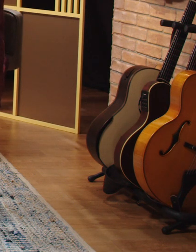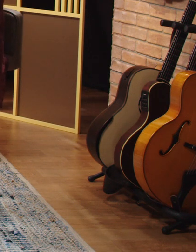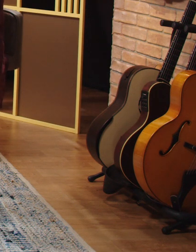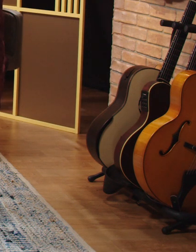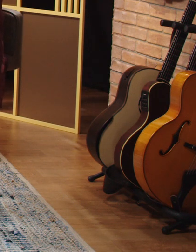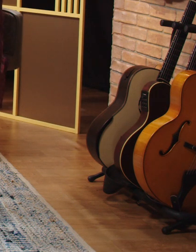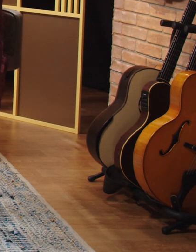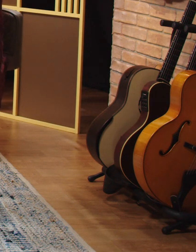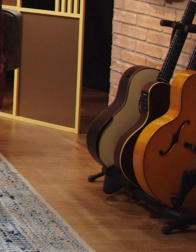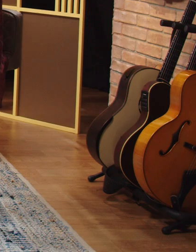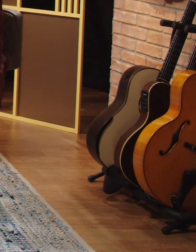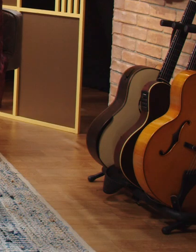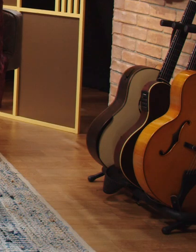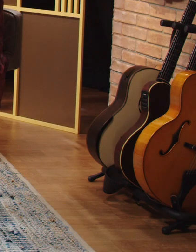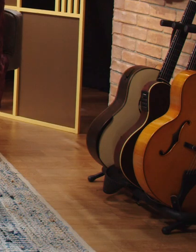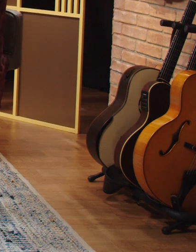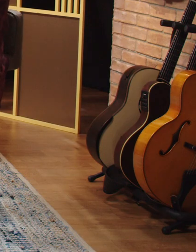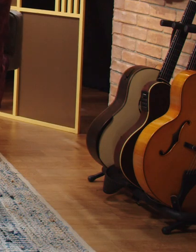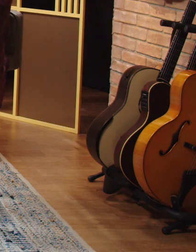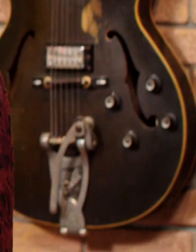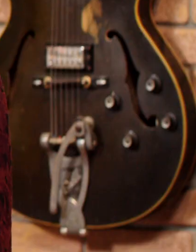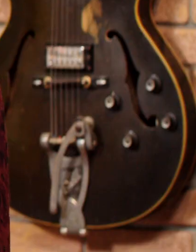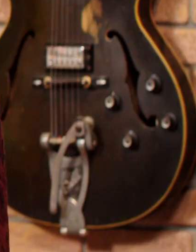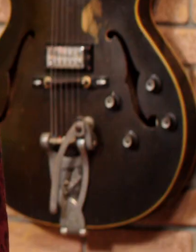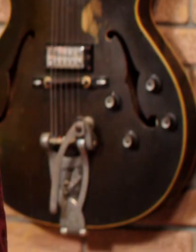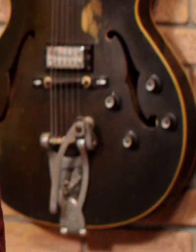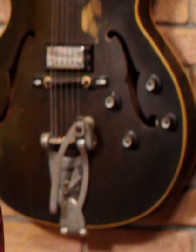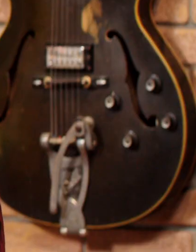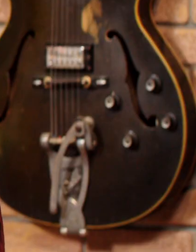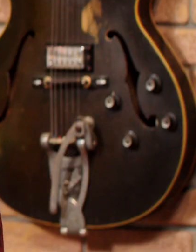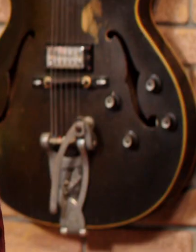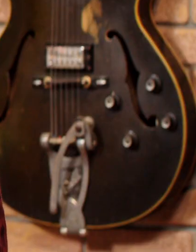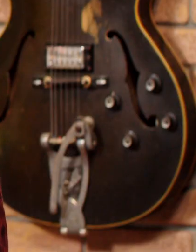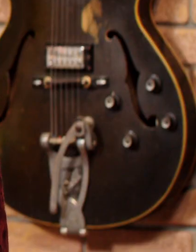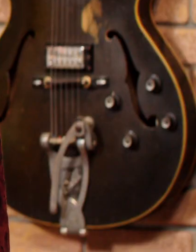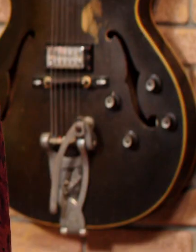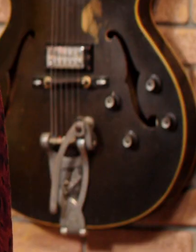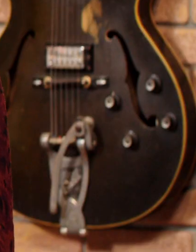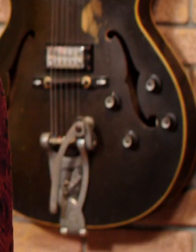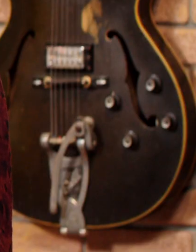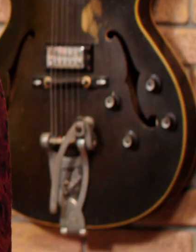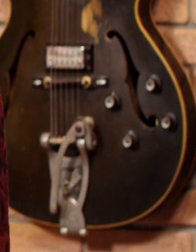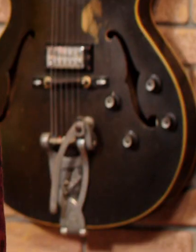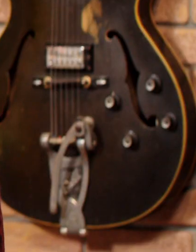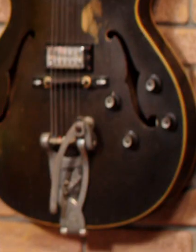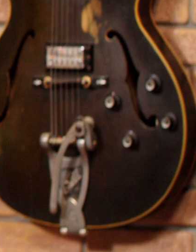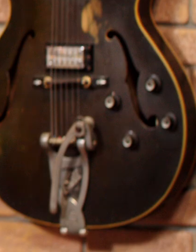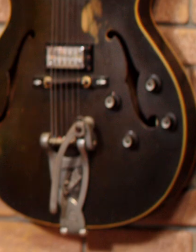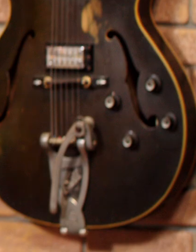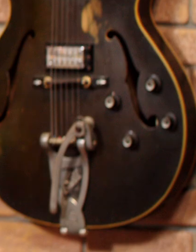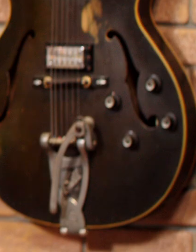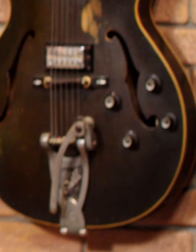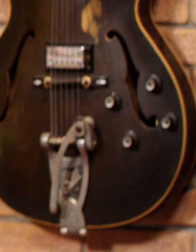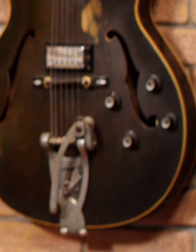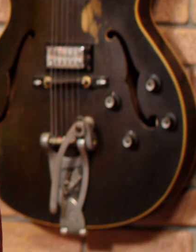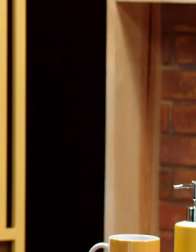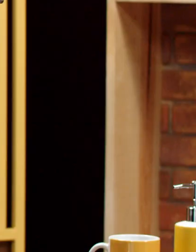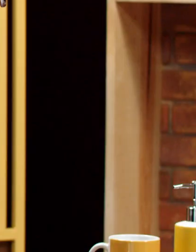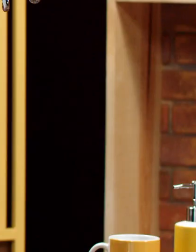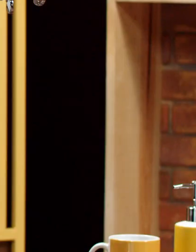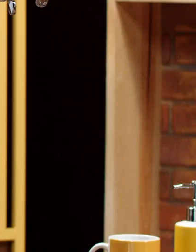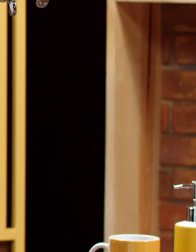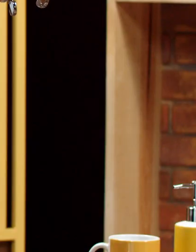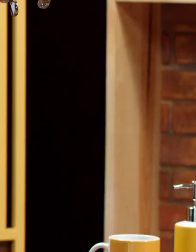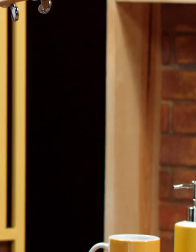ba-da, ba-da, ba-da, ba-da. Pouring out their gloom everywhere, babe, may I dare? It's not